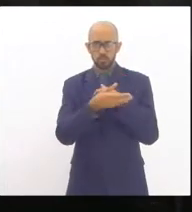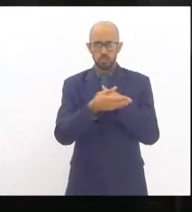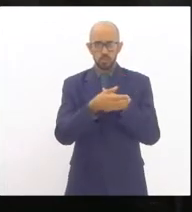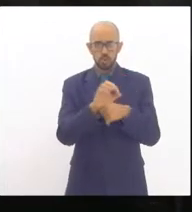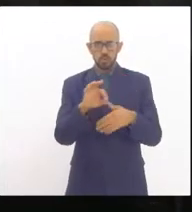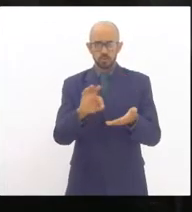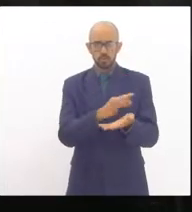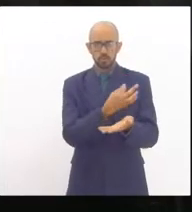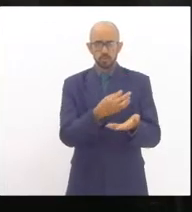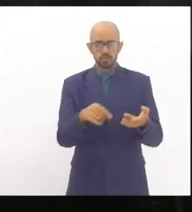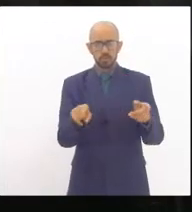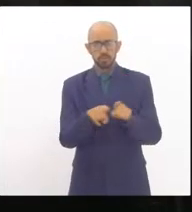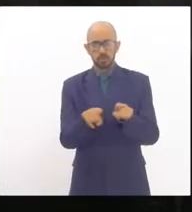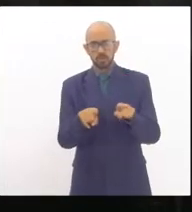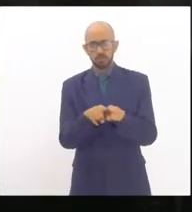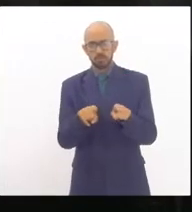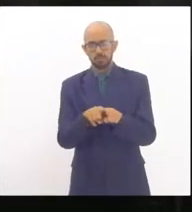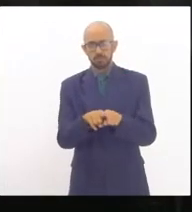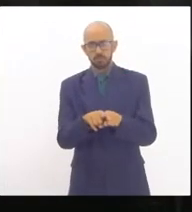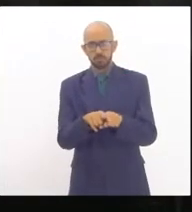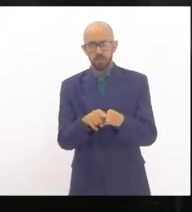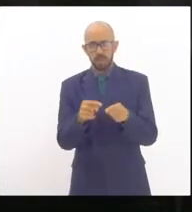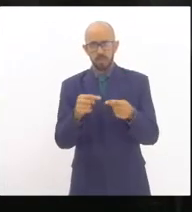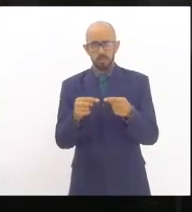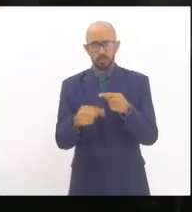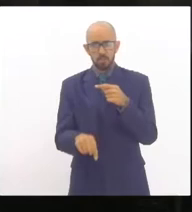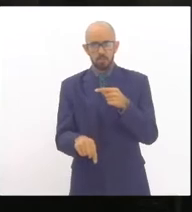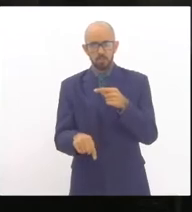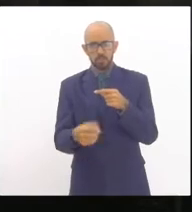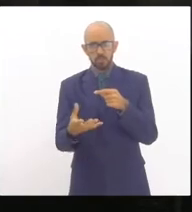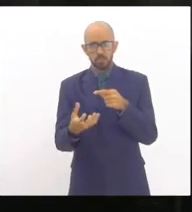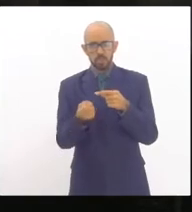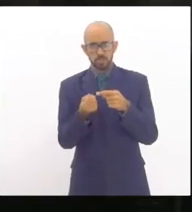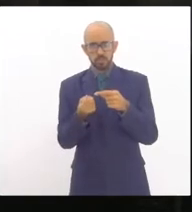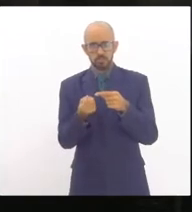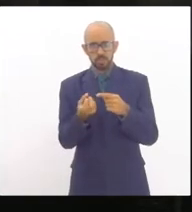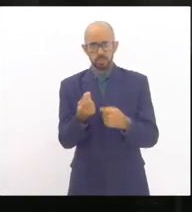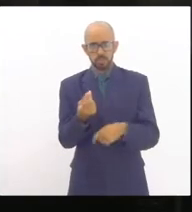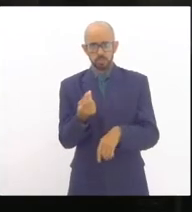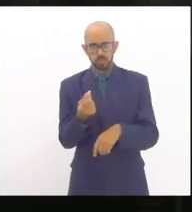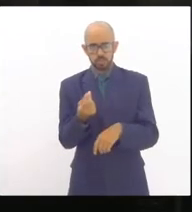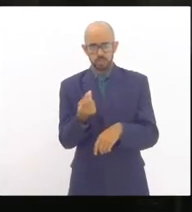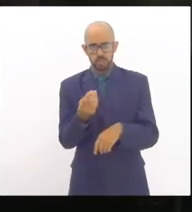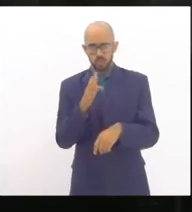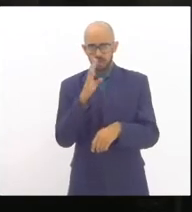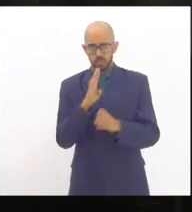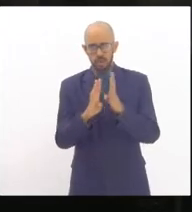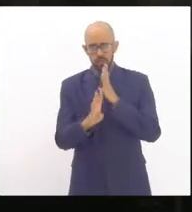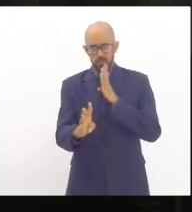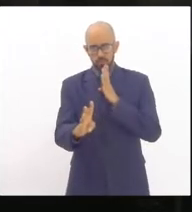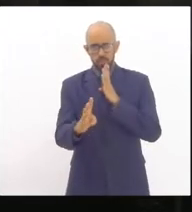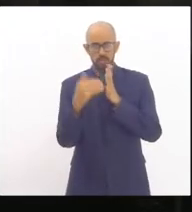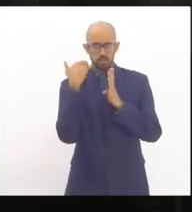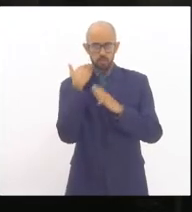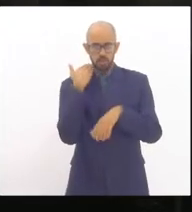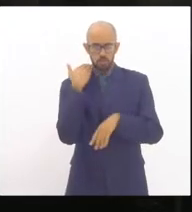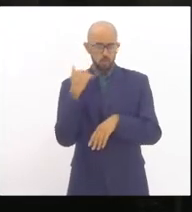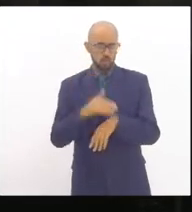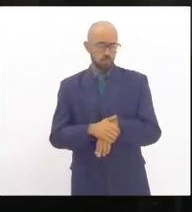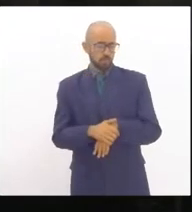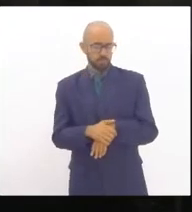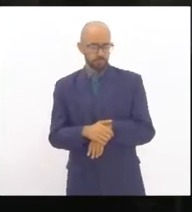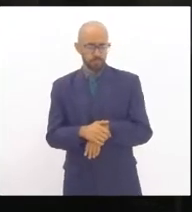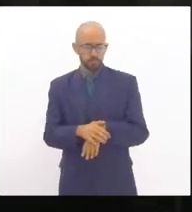contratações e também a proibição de recebimento desse dinheiro na boca do caixa então eu não tenho a menor